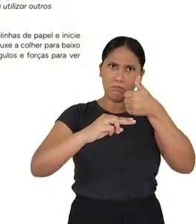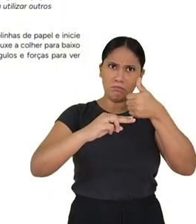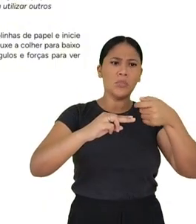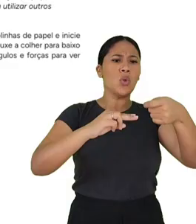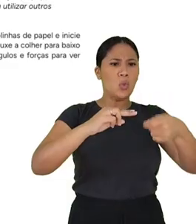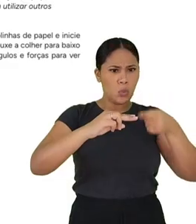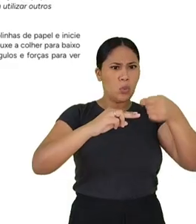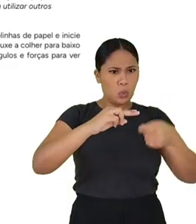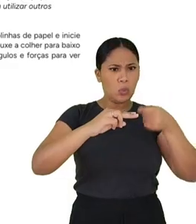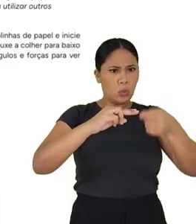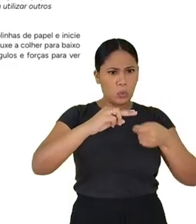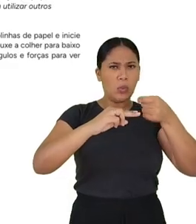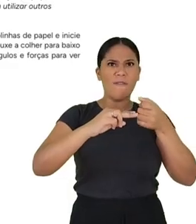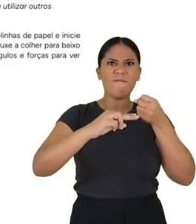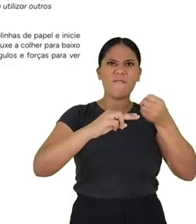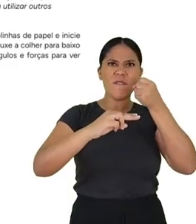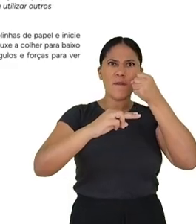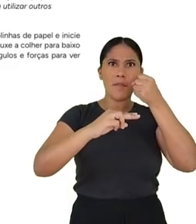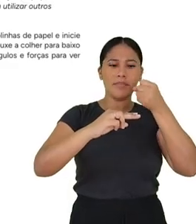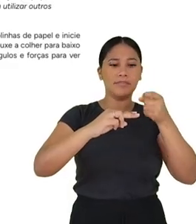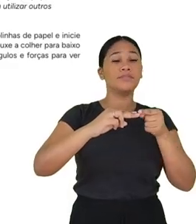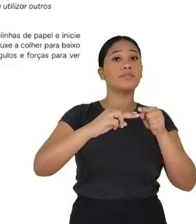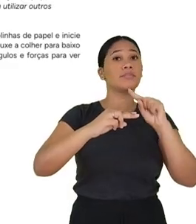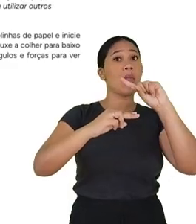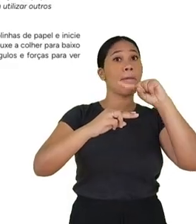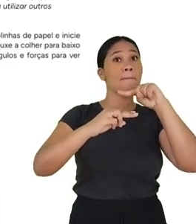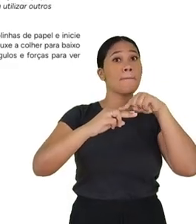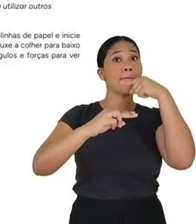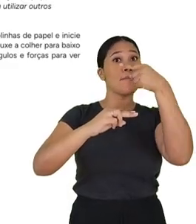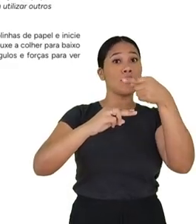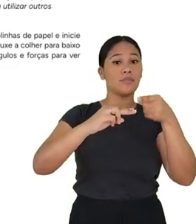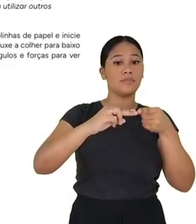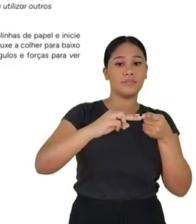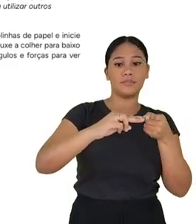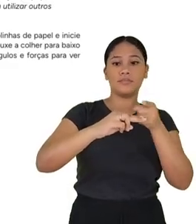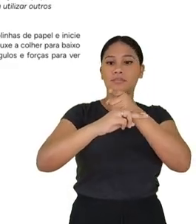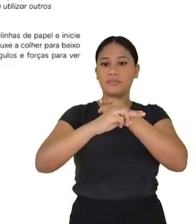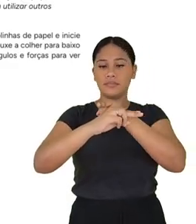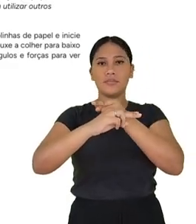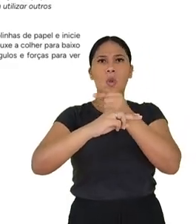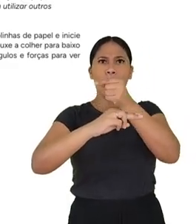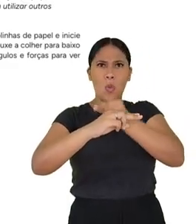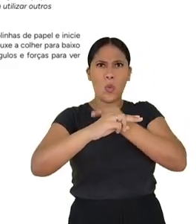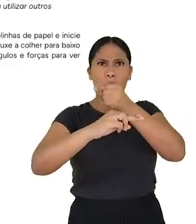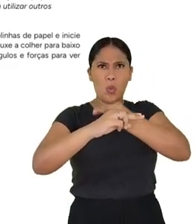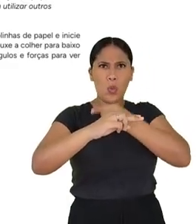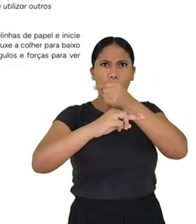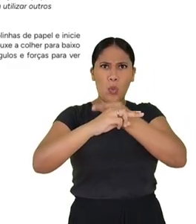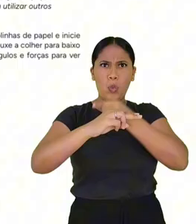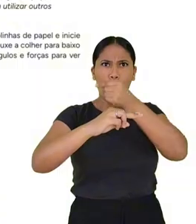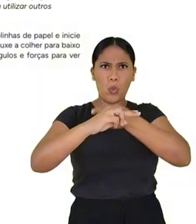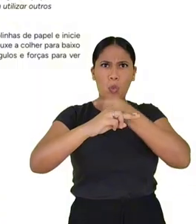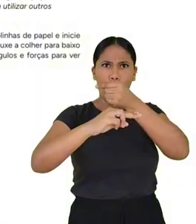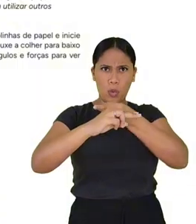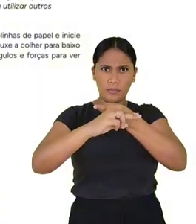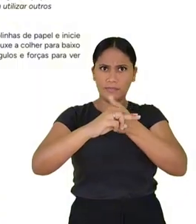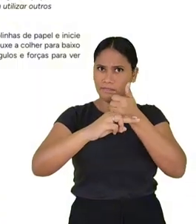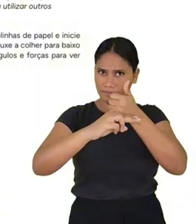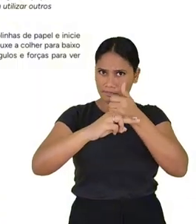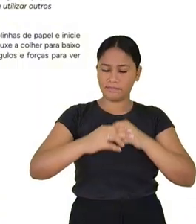Dê quantas voltas forem necessárias até ficar bem firme. Repita o mesmo procedimento perto da outra